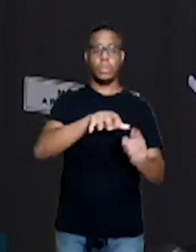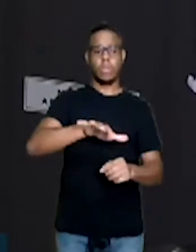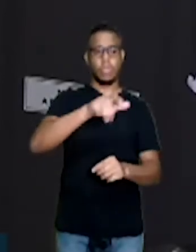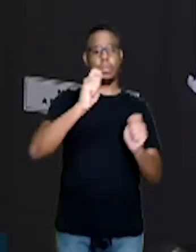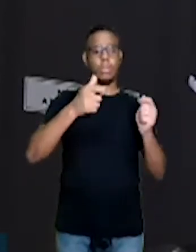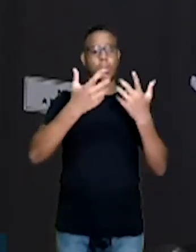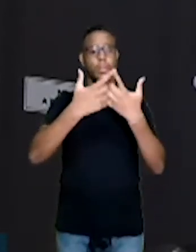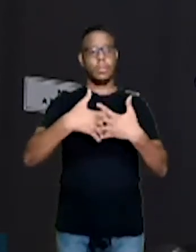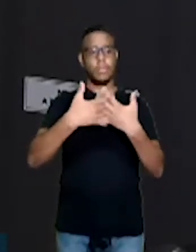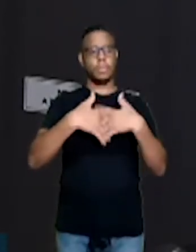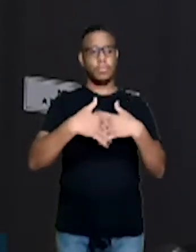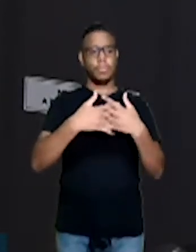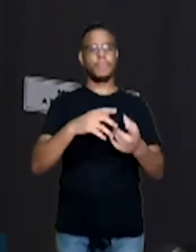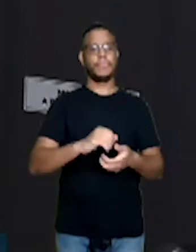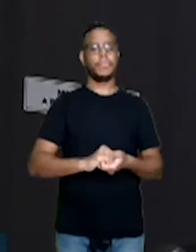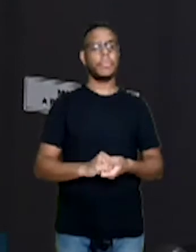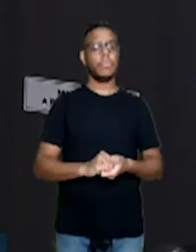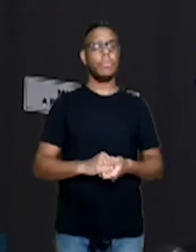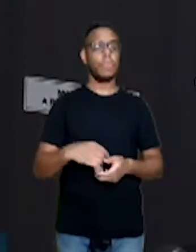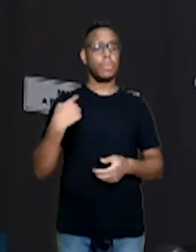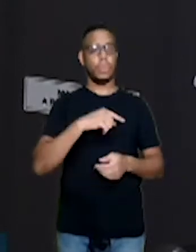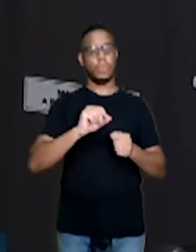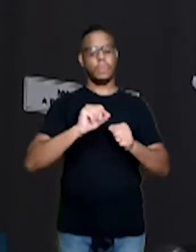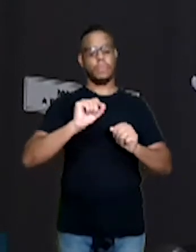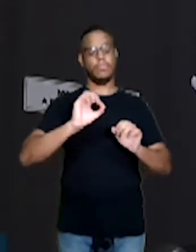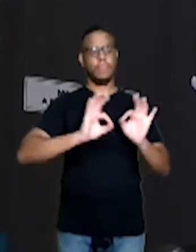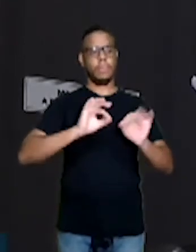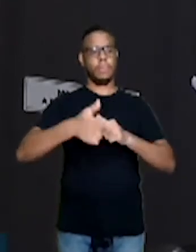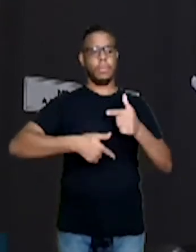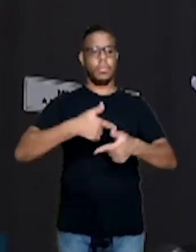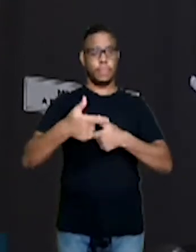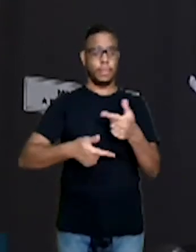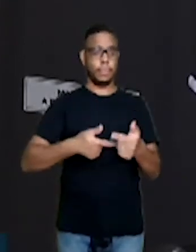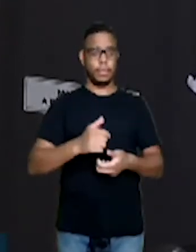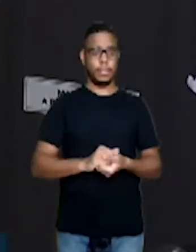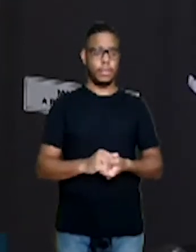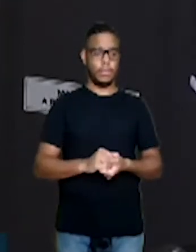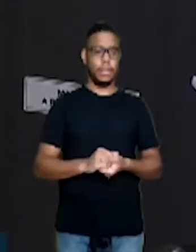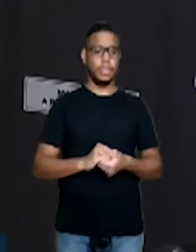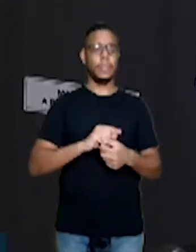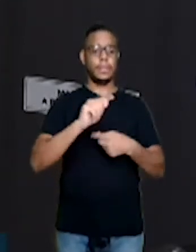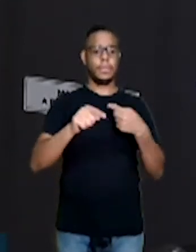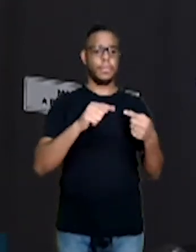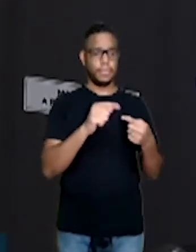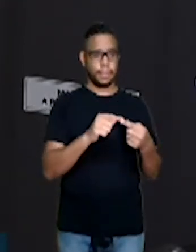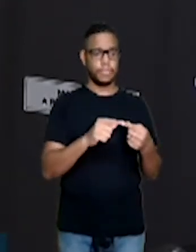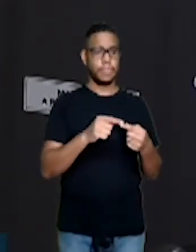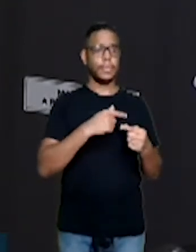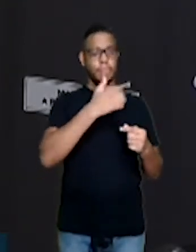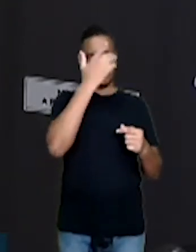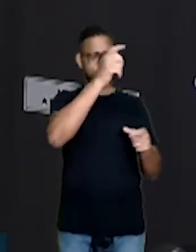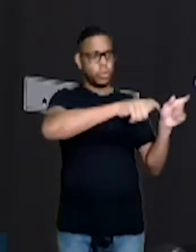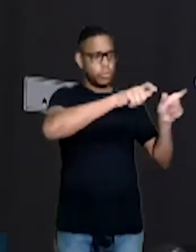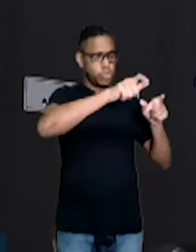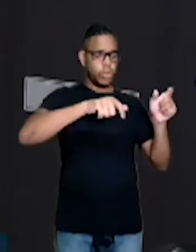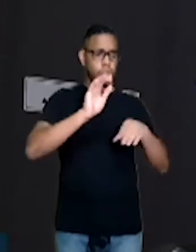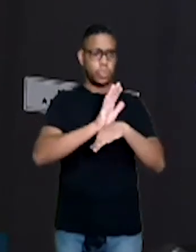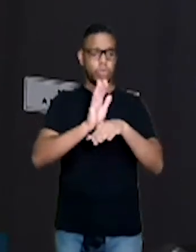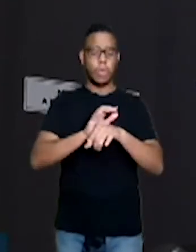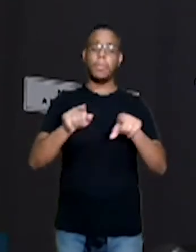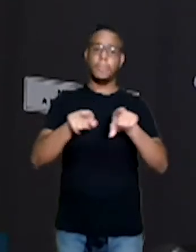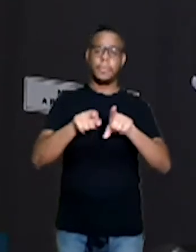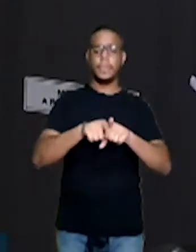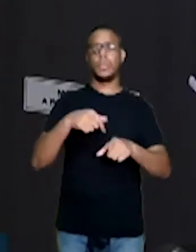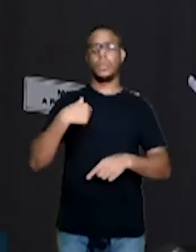aquilo que nós estamos fazendo a respeito e em prol dos próximos. Também gostaria